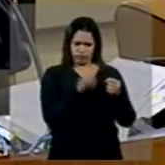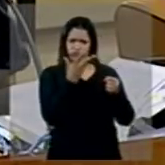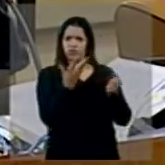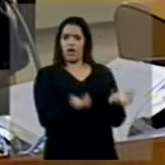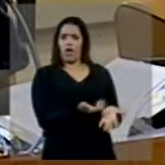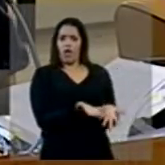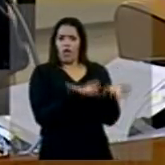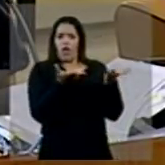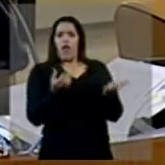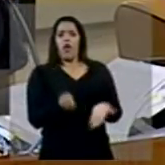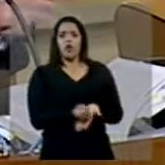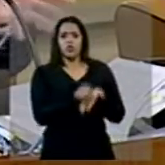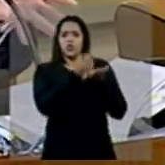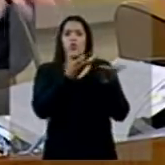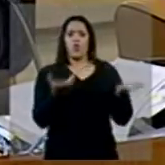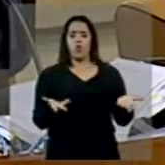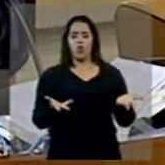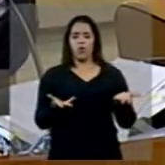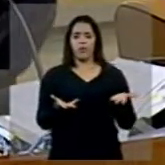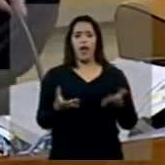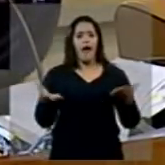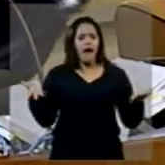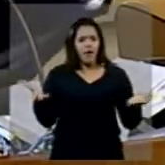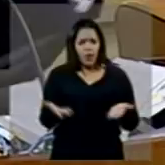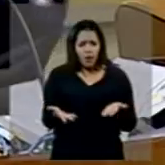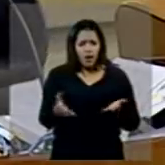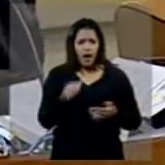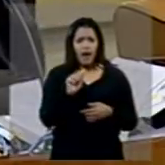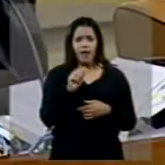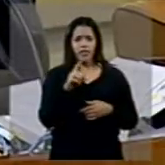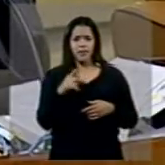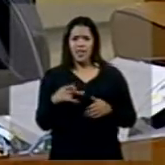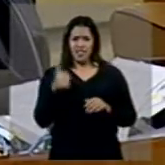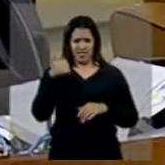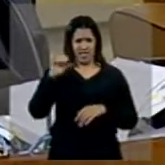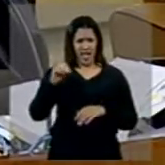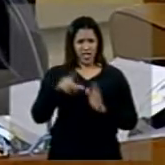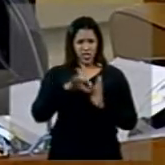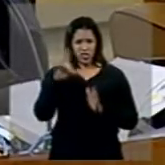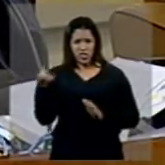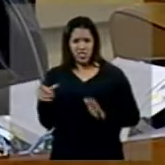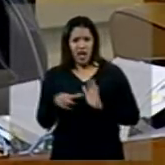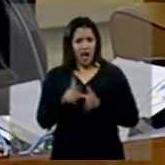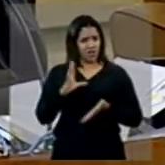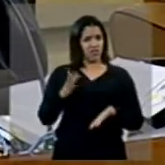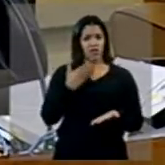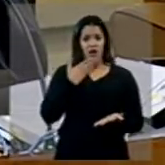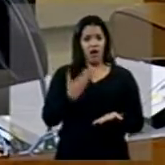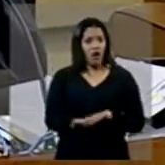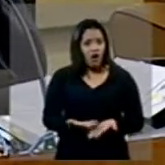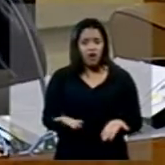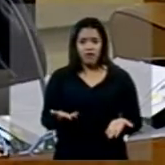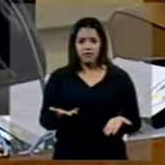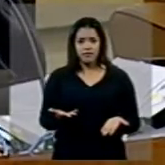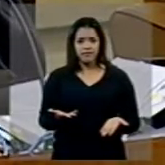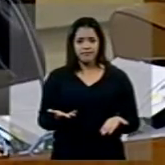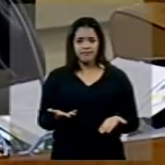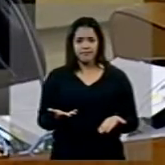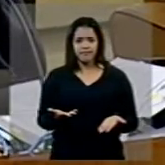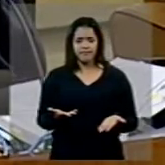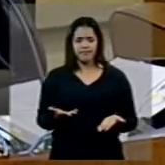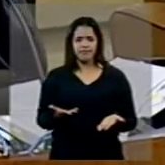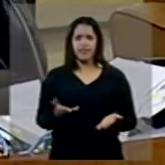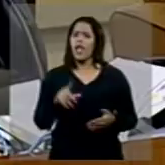O que é surpreendente é que uma ação dessa seja proposta 10 dias antes da eleição. Isso é surpreendente. Isso... é